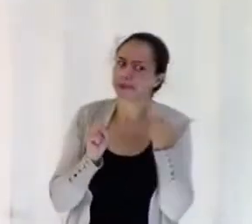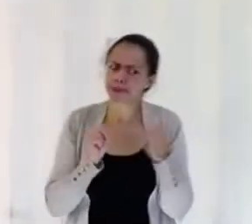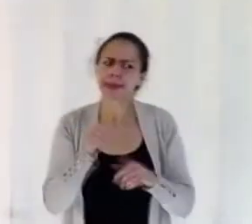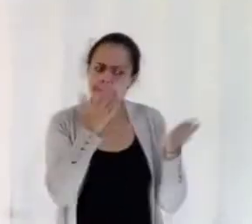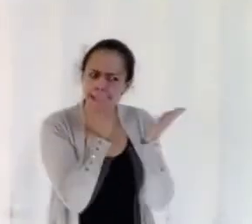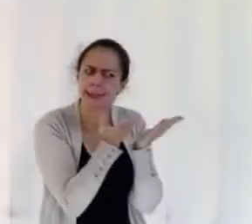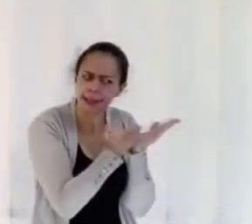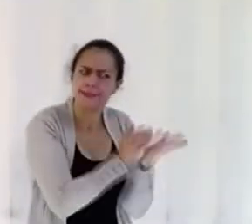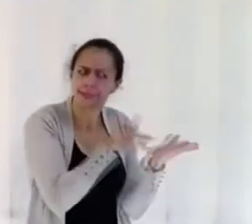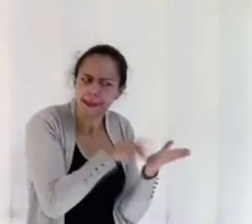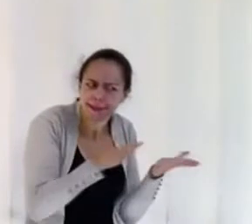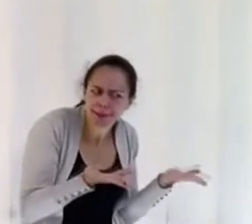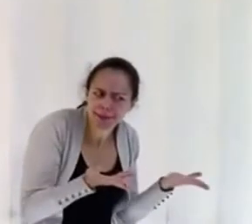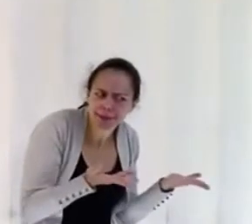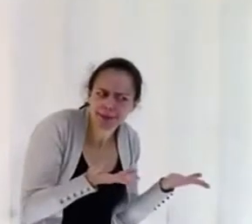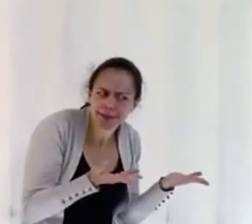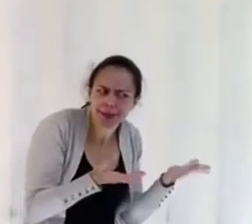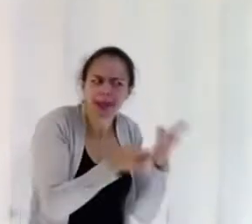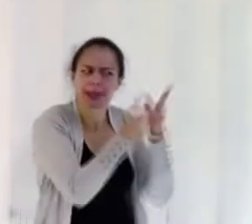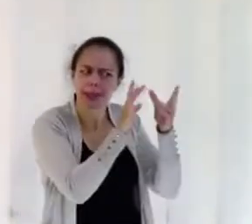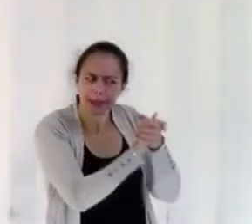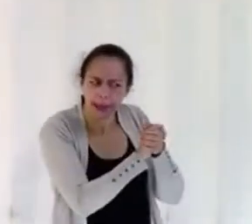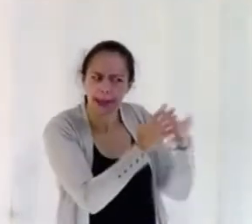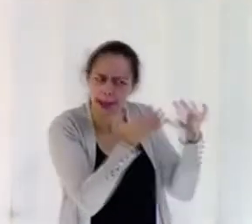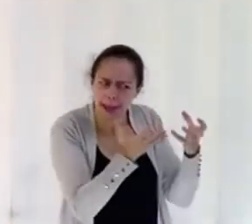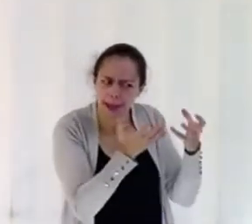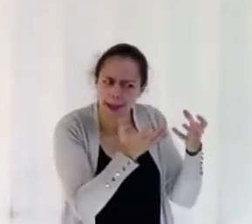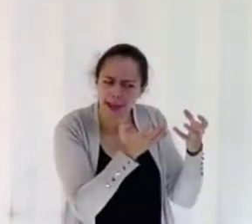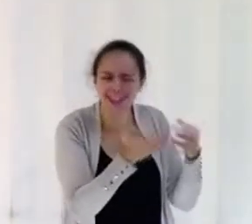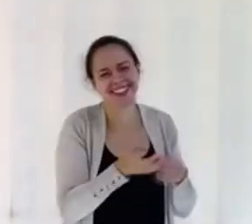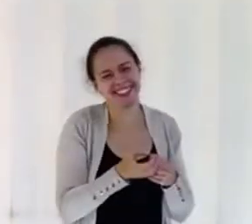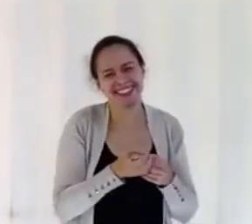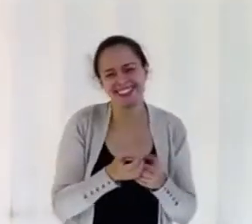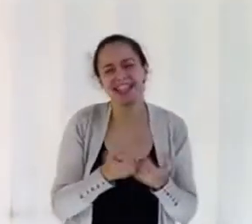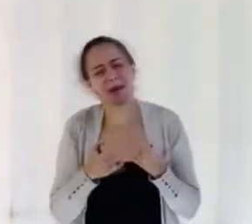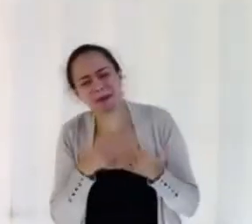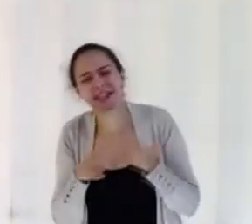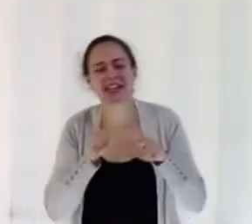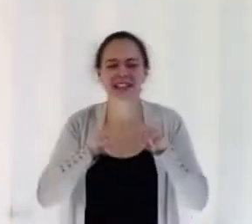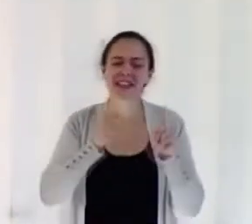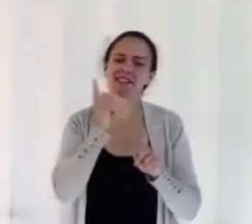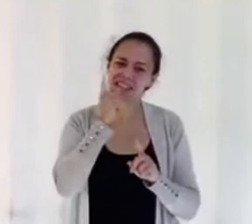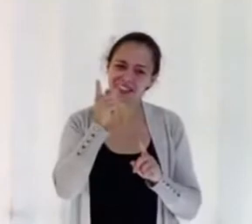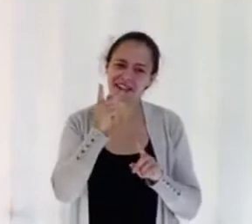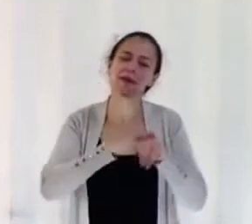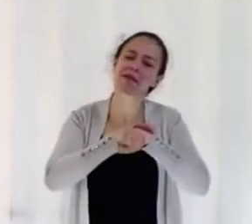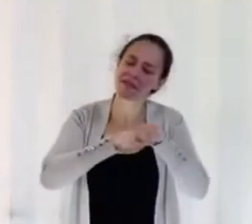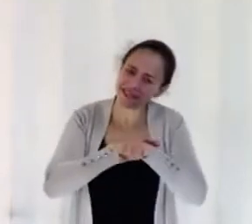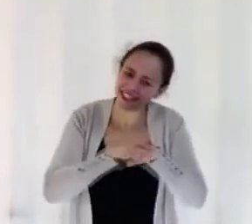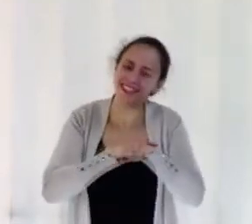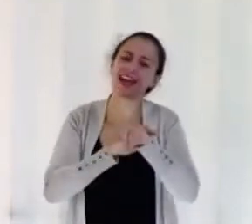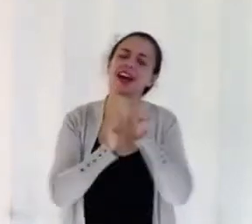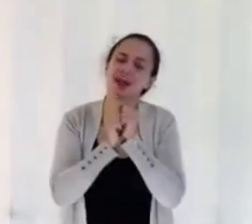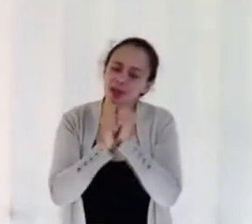aqui, não. Você vai ouvir. Agora se for crente, ama a Deus, aí vamos junto, vamos conversando,